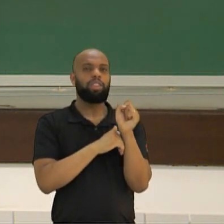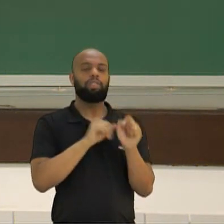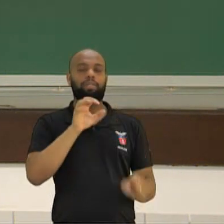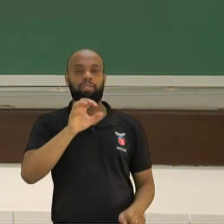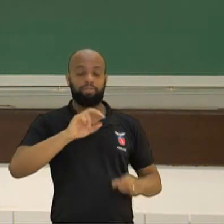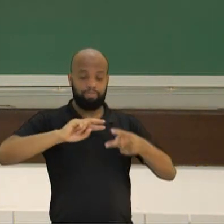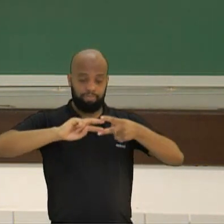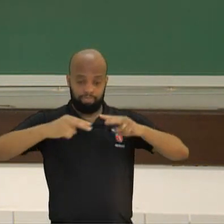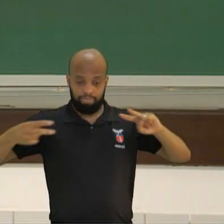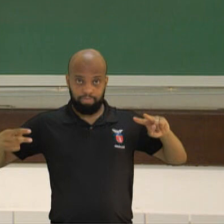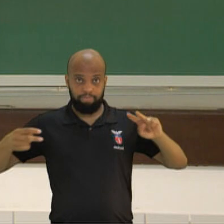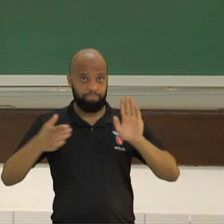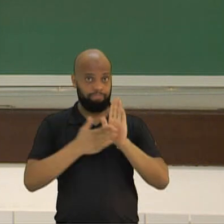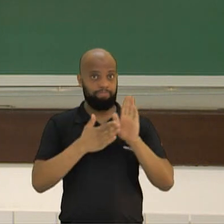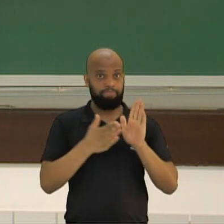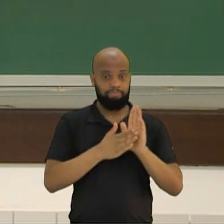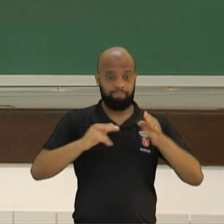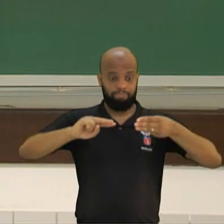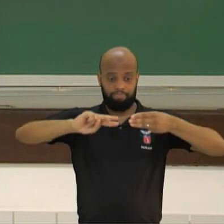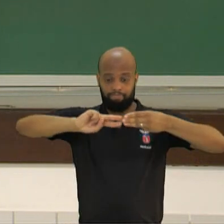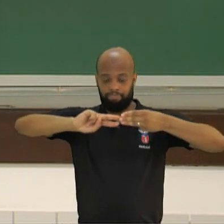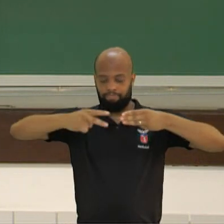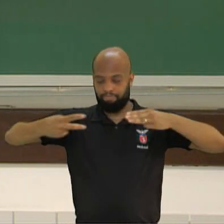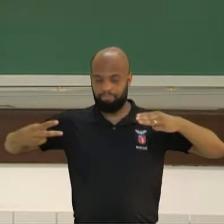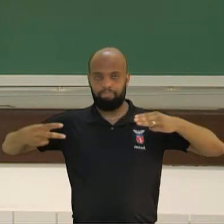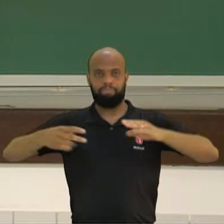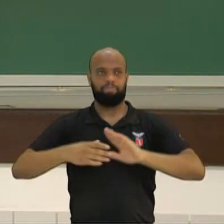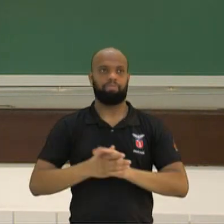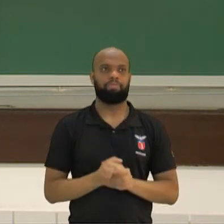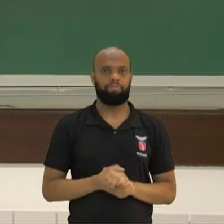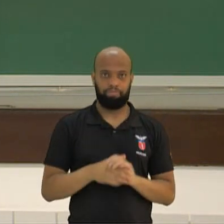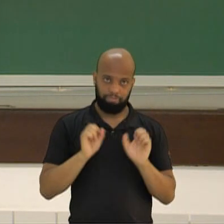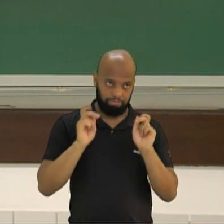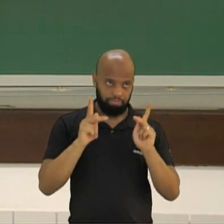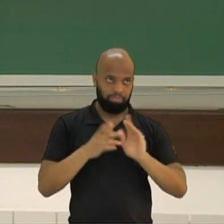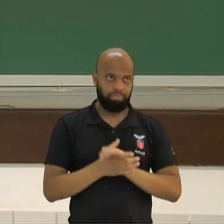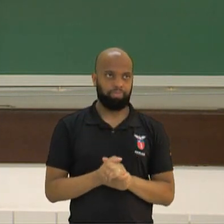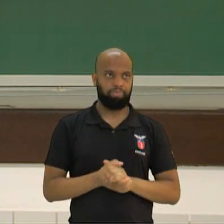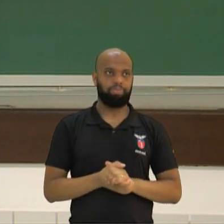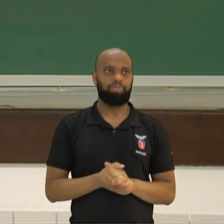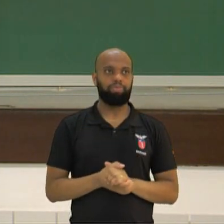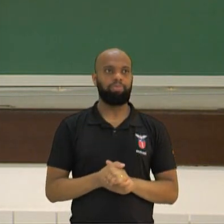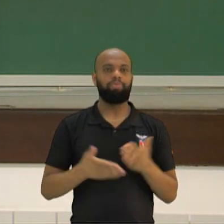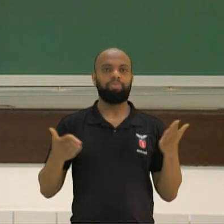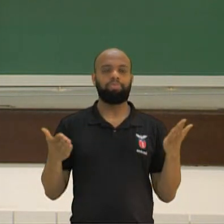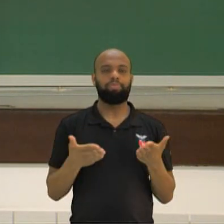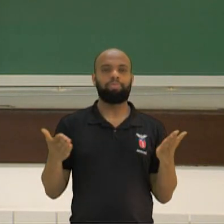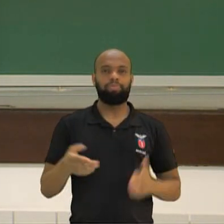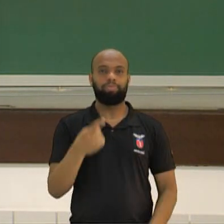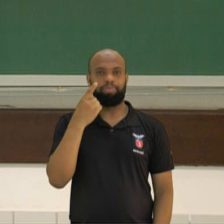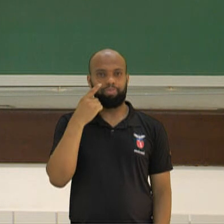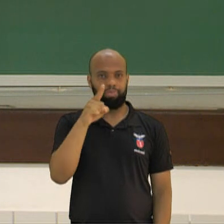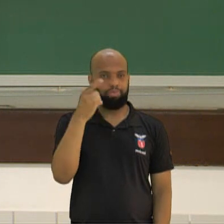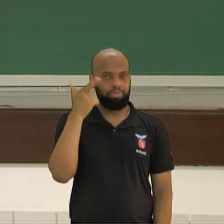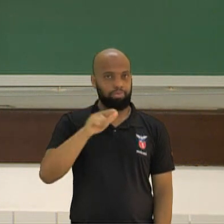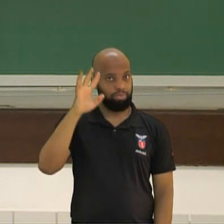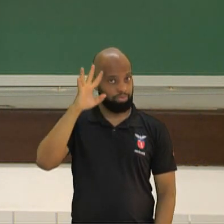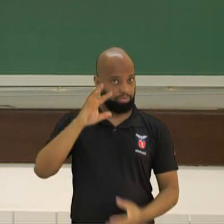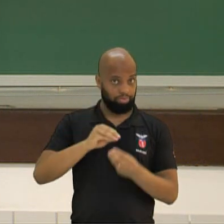da genética proposta por Gregor Mendel. Beleza, pessoal? Vamos ver então se vocês